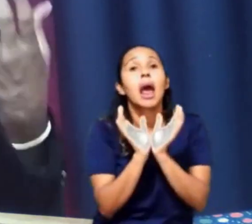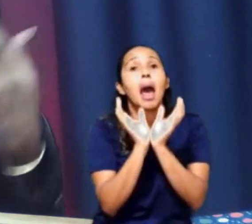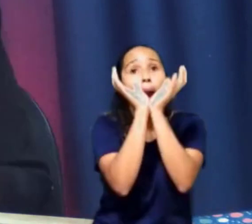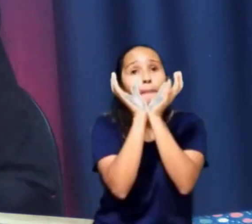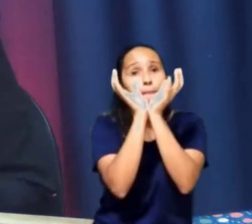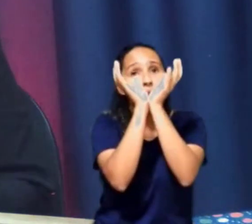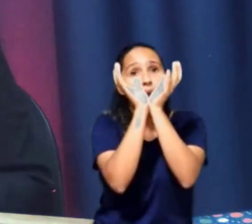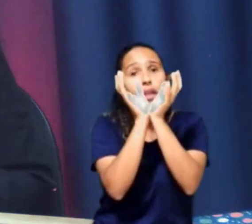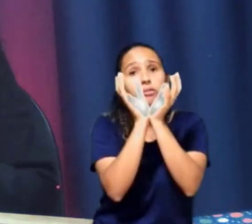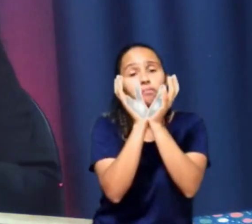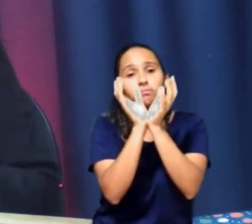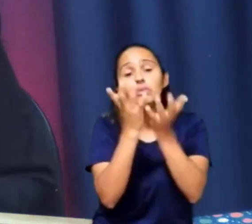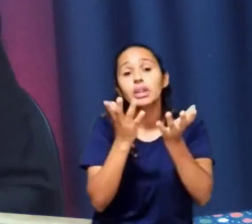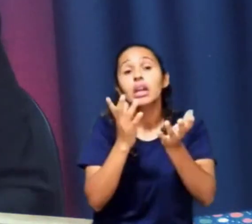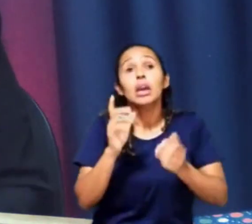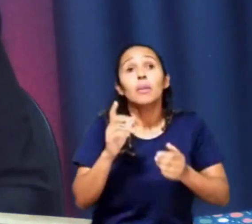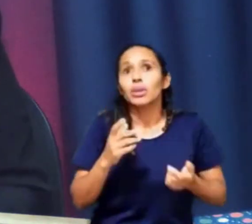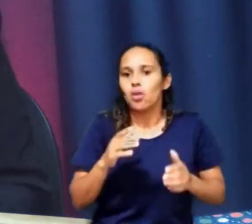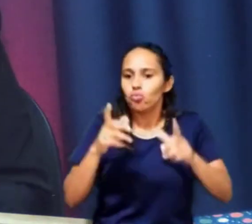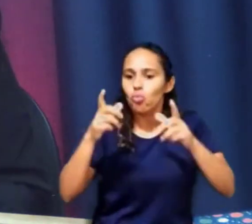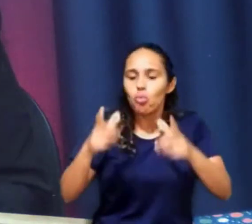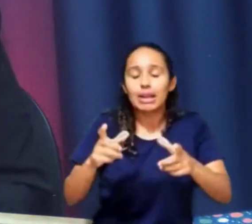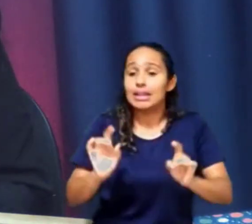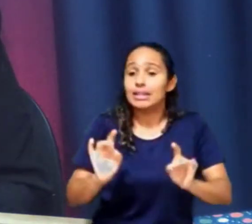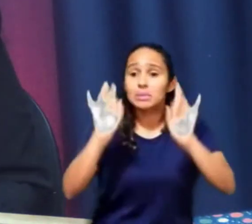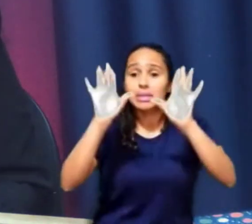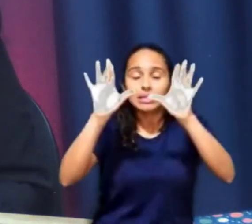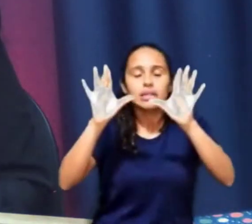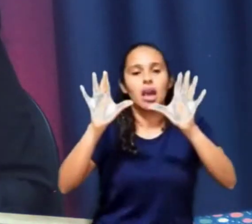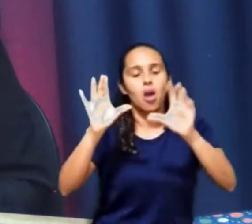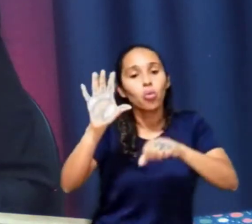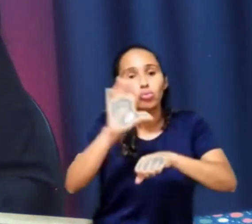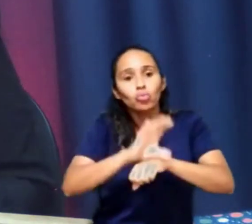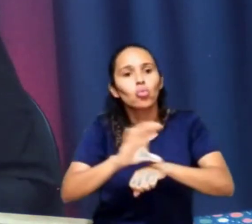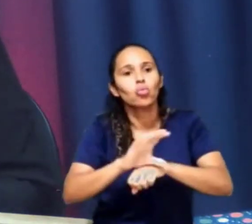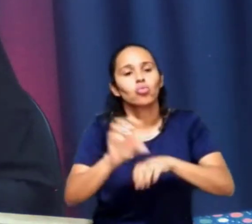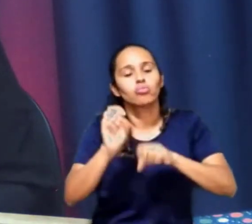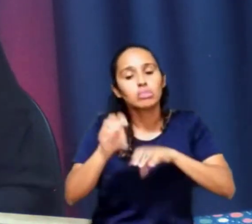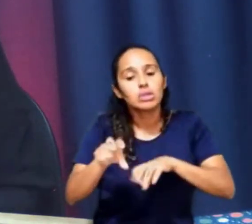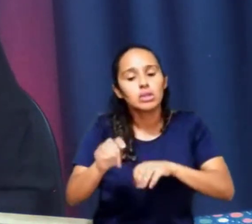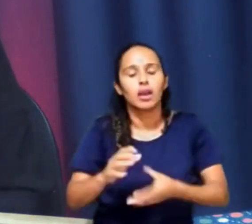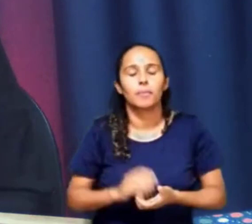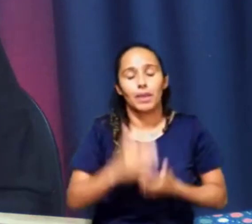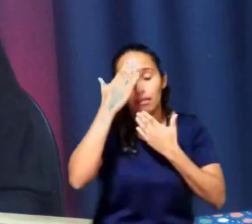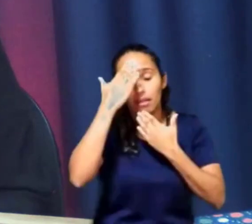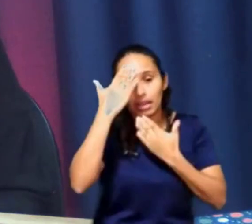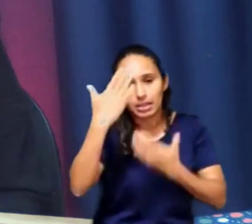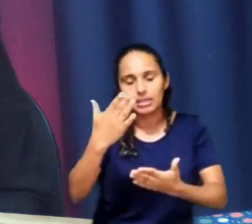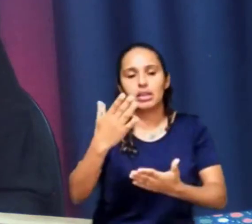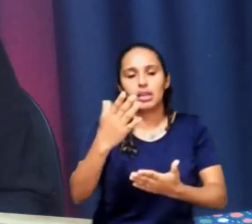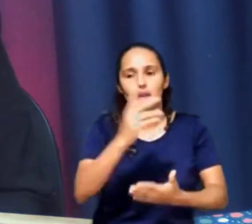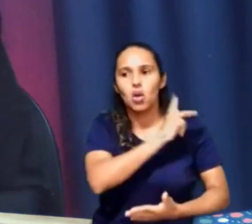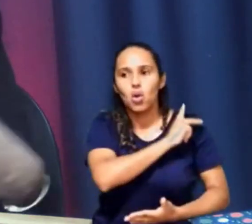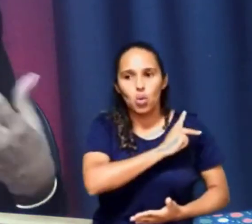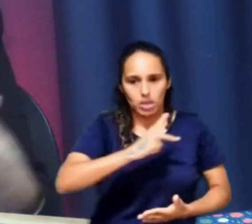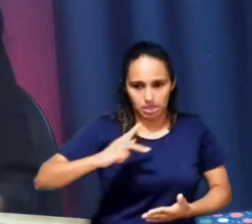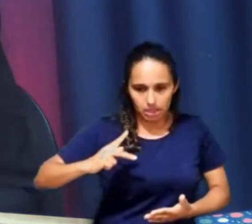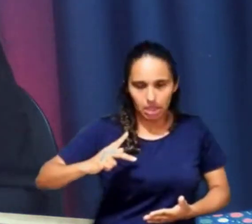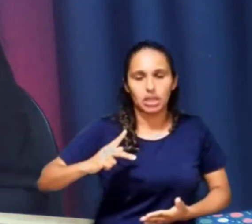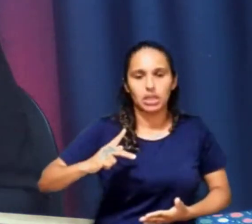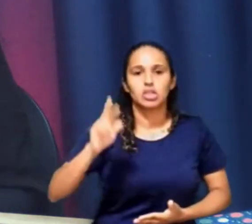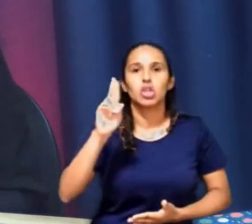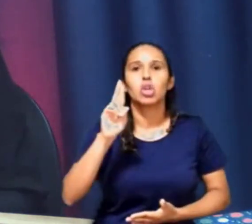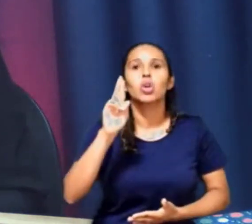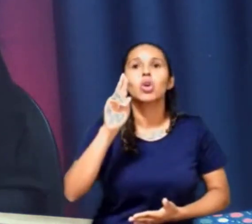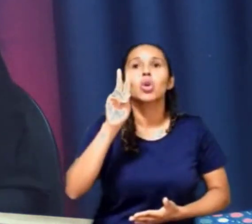eu já quero até agradecer, né, o nosso presidente, seu Rui de Souza Amaral, que toda